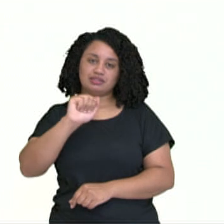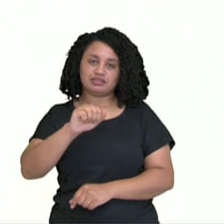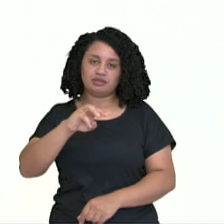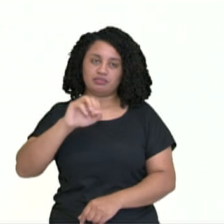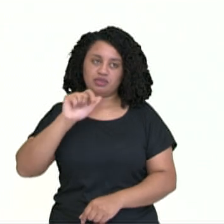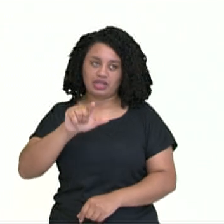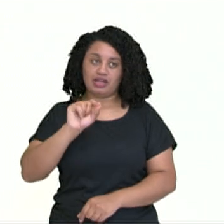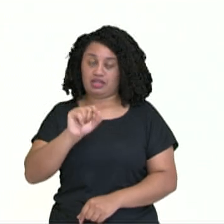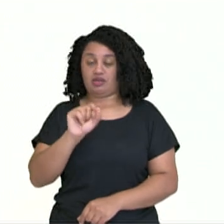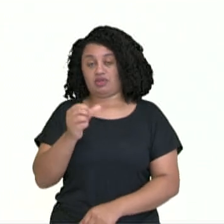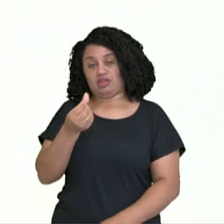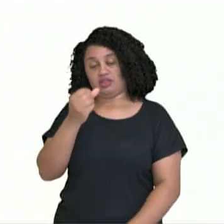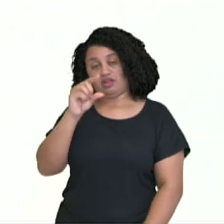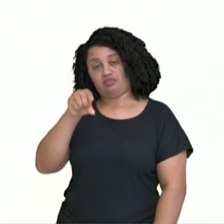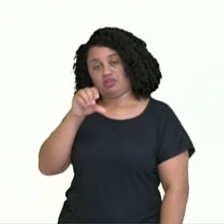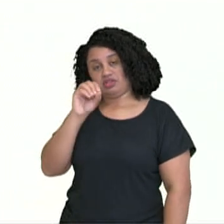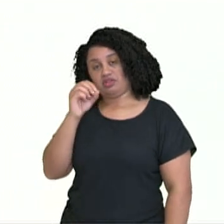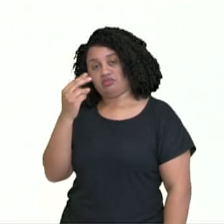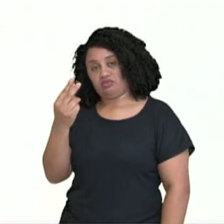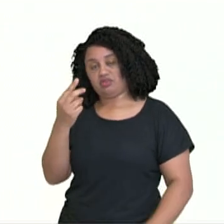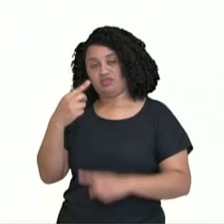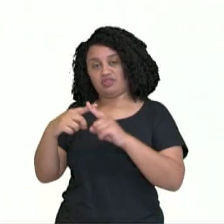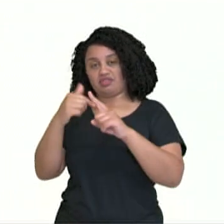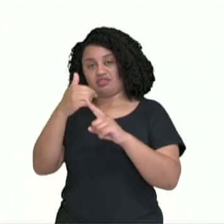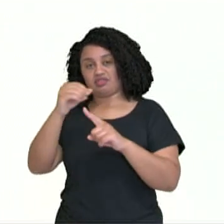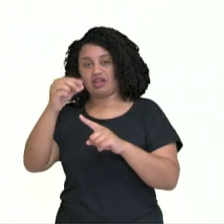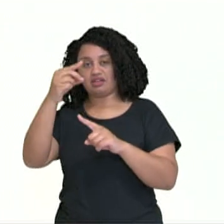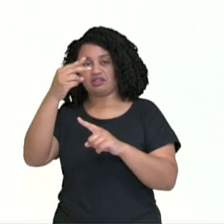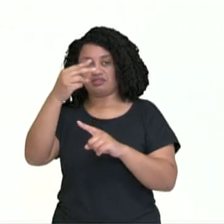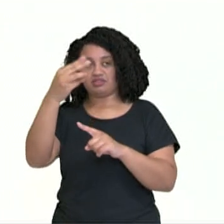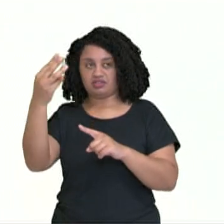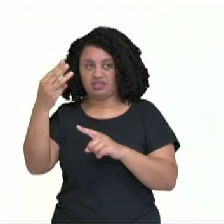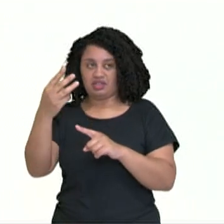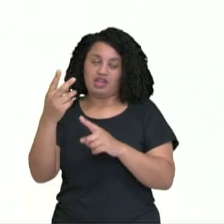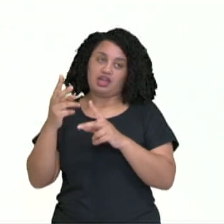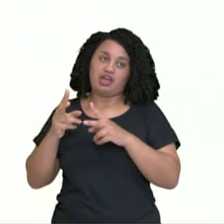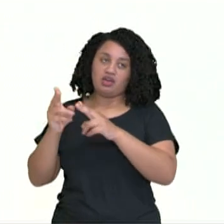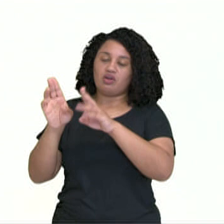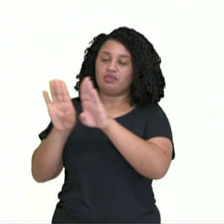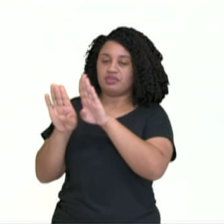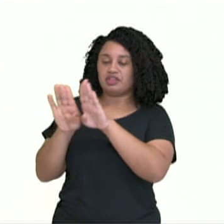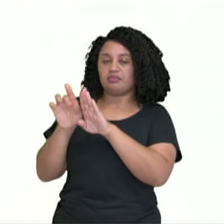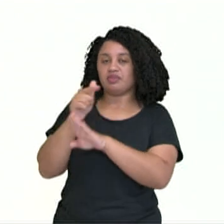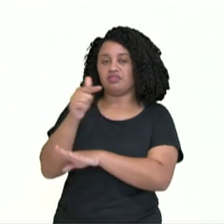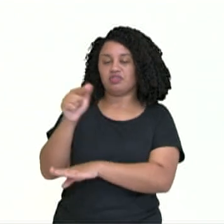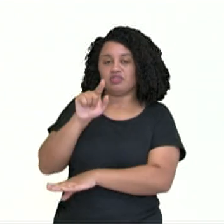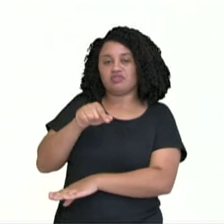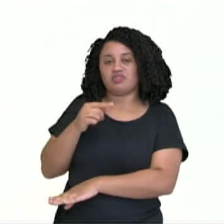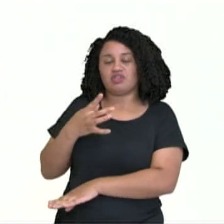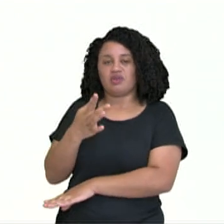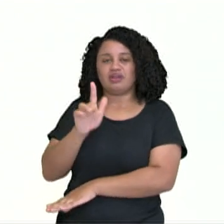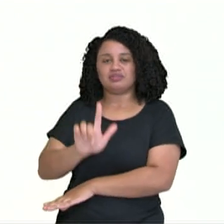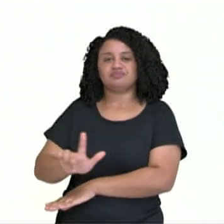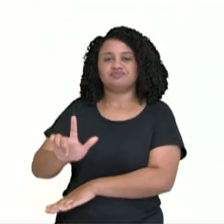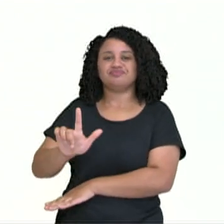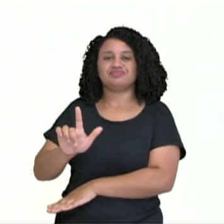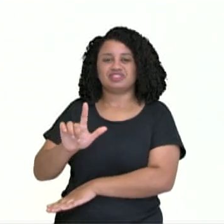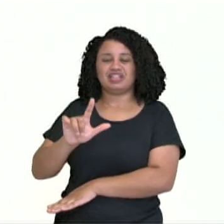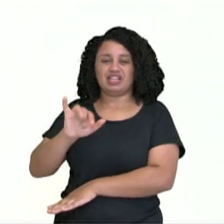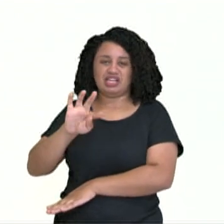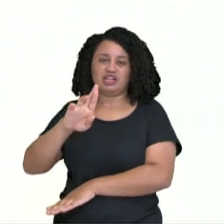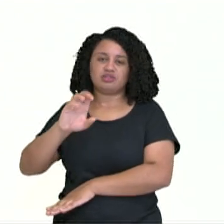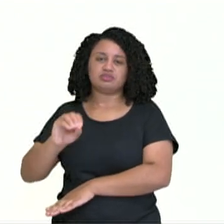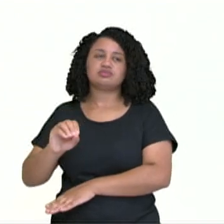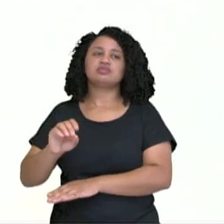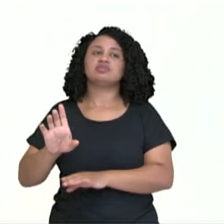10 a 23 entidades, que corresponde a 22,4 litros, se a